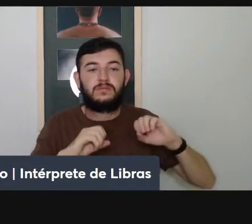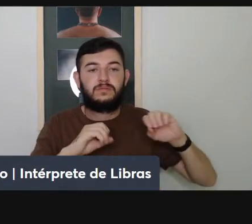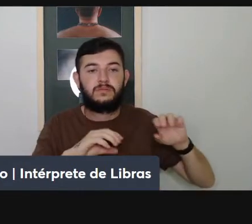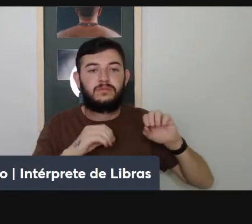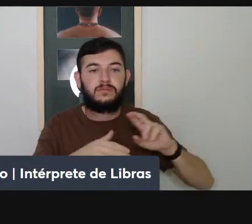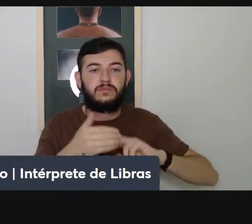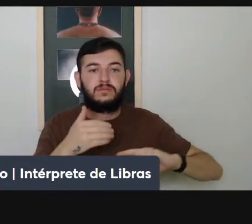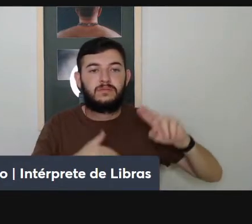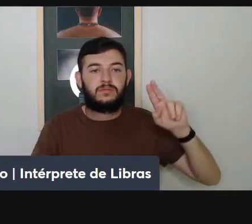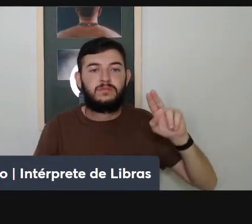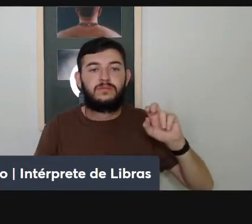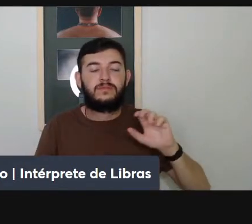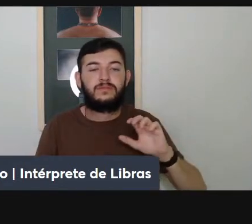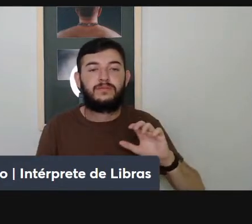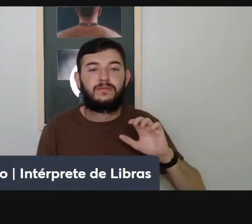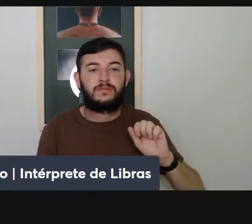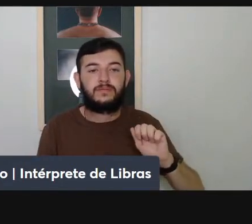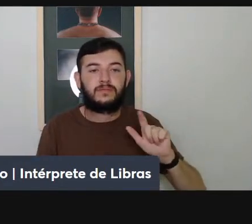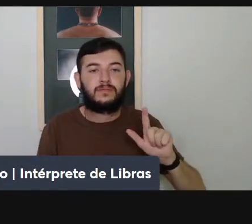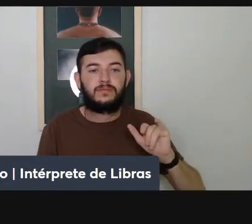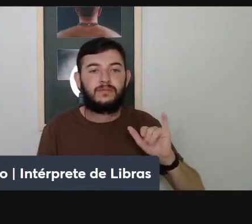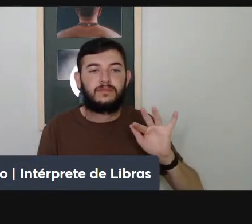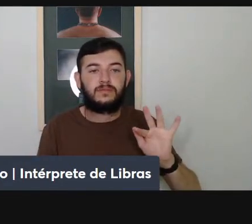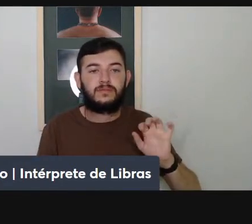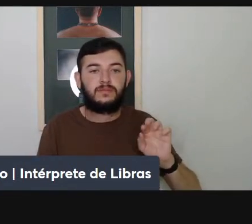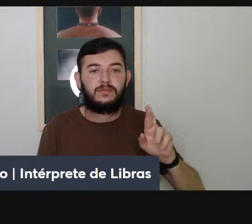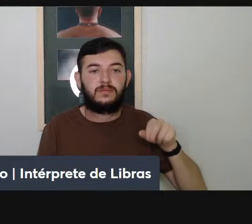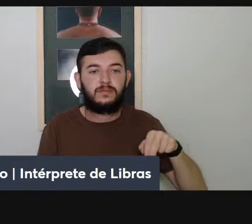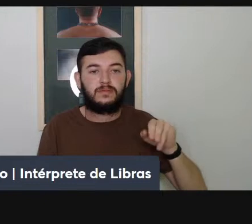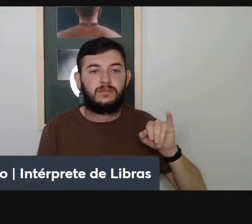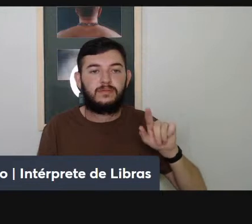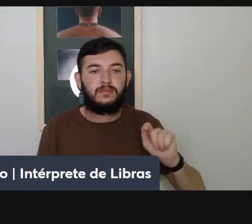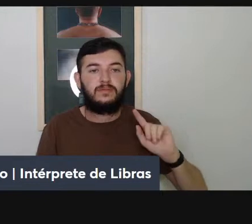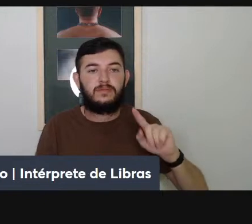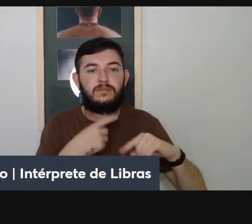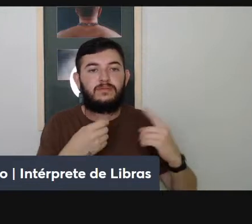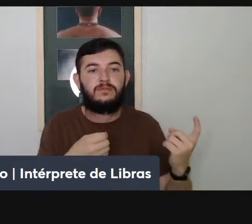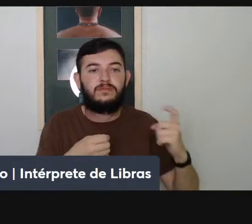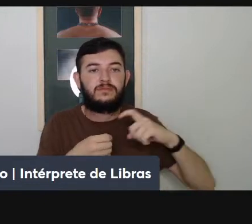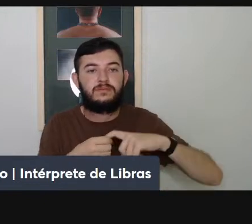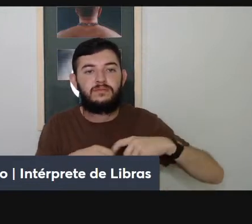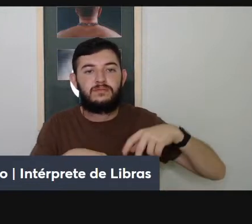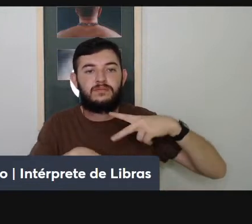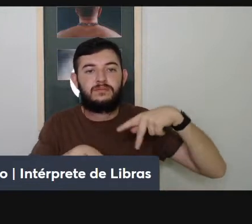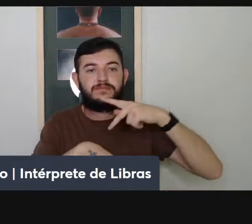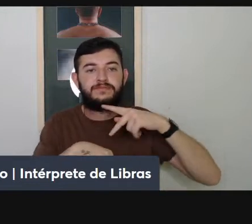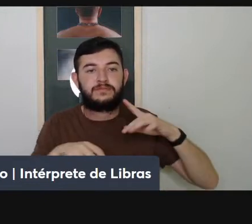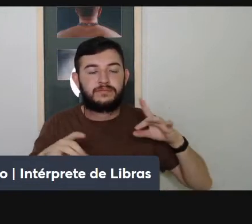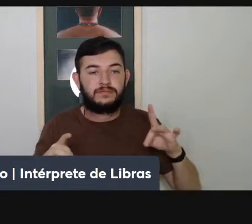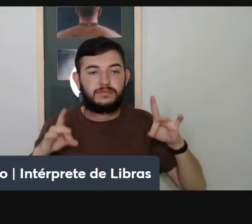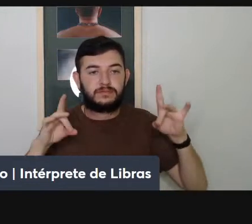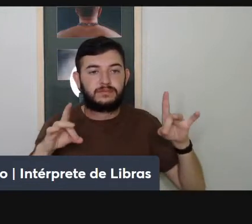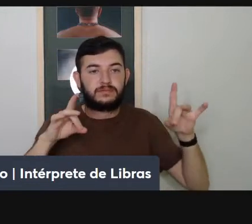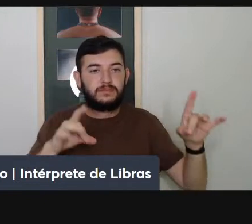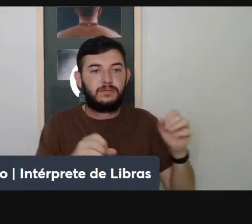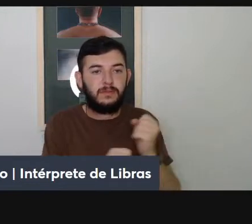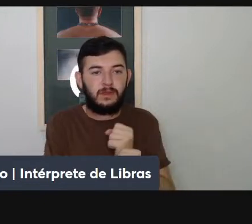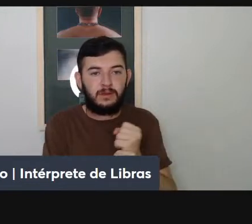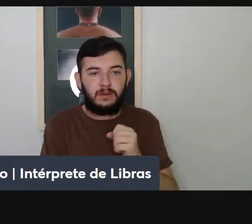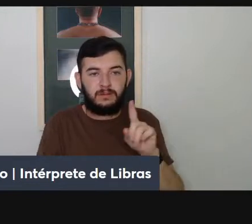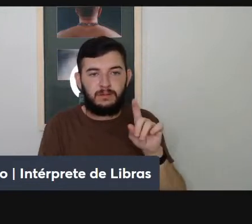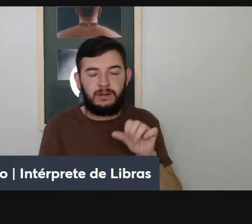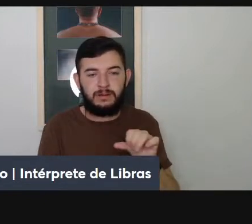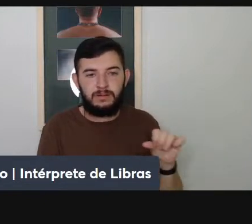Cruz. Depois ela retornou para a Austrália, em meados de 1995, e voltou a